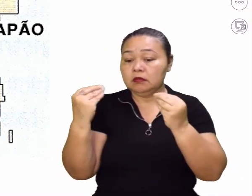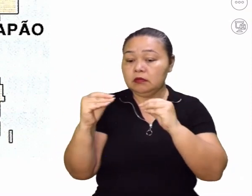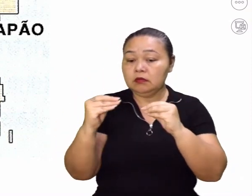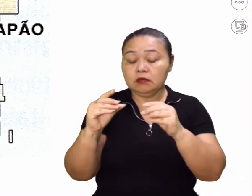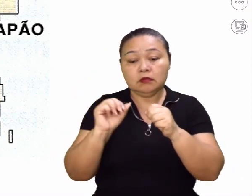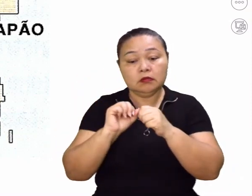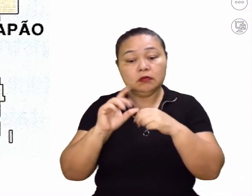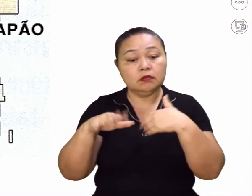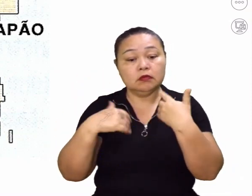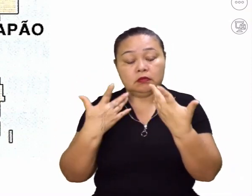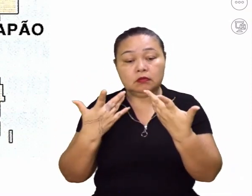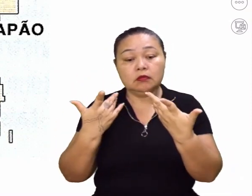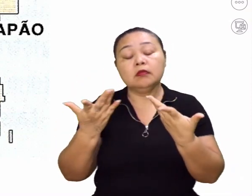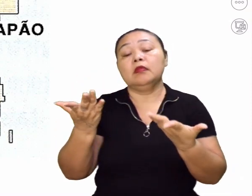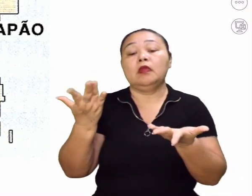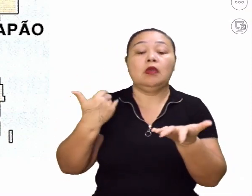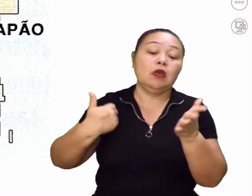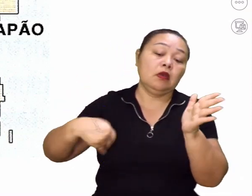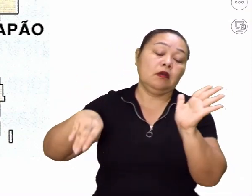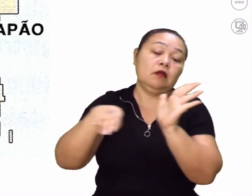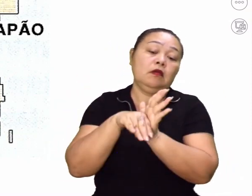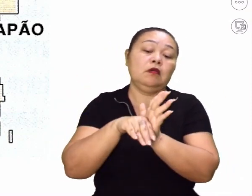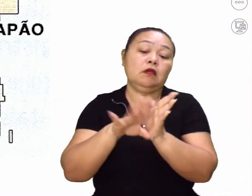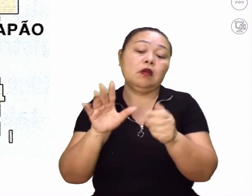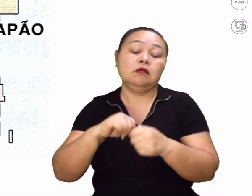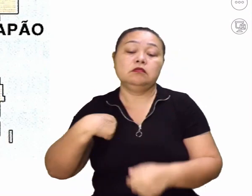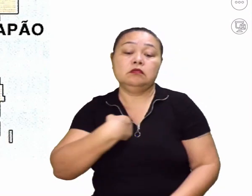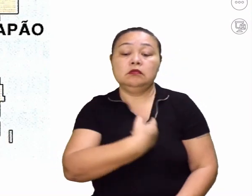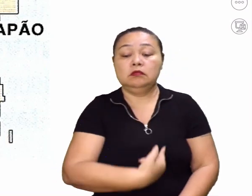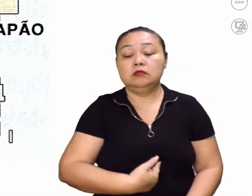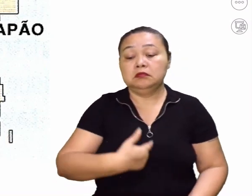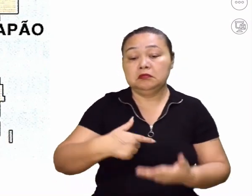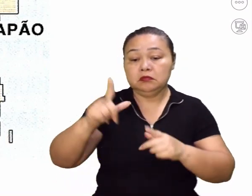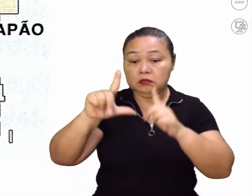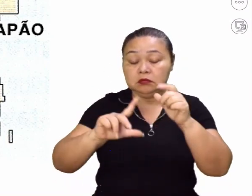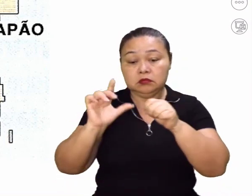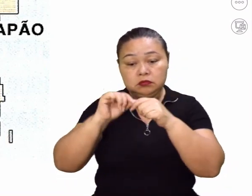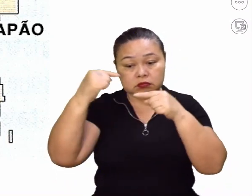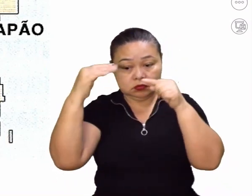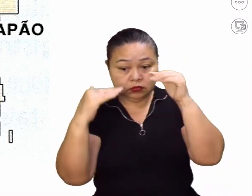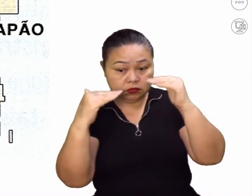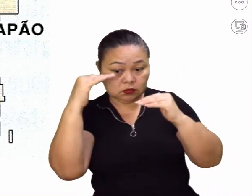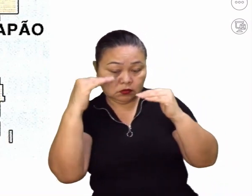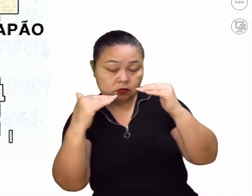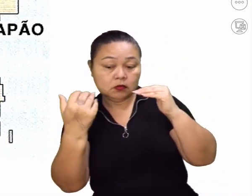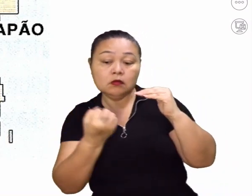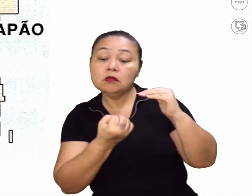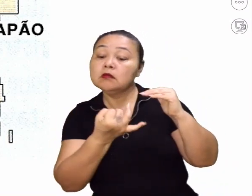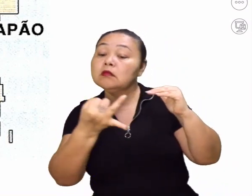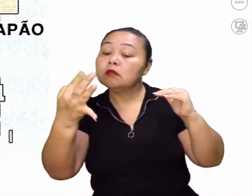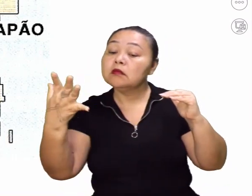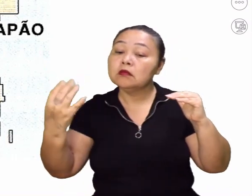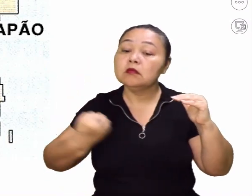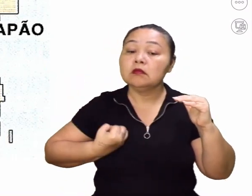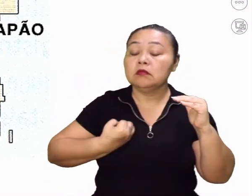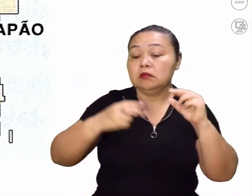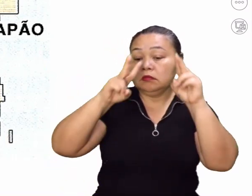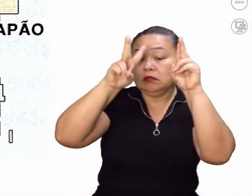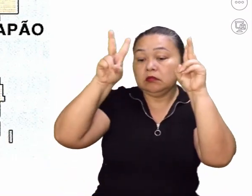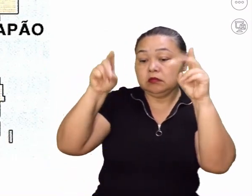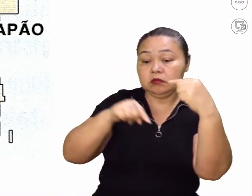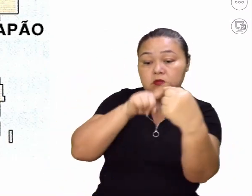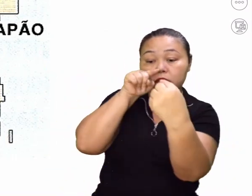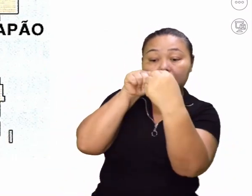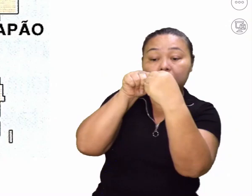né? Por acaso, não. Eu chegar, colocar a China de qualquer tamanho, não. Tem que ter uma proporção, né? De acordo com o título do mapa.